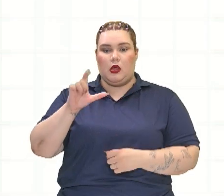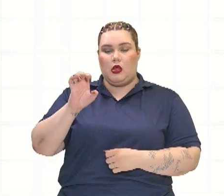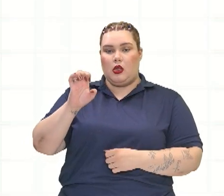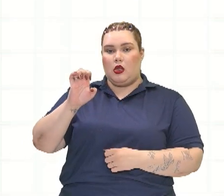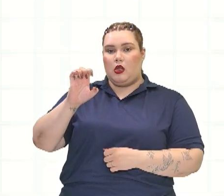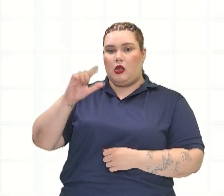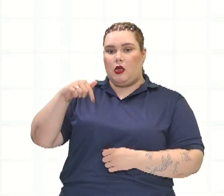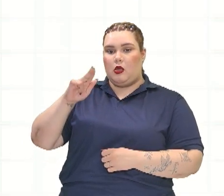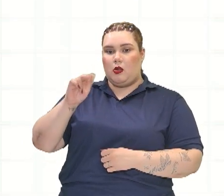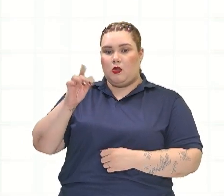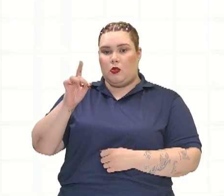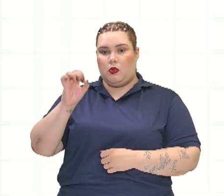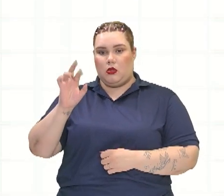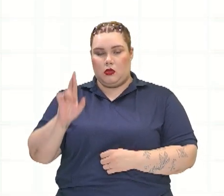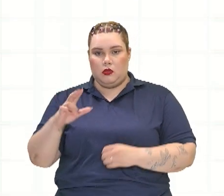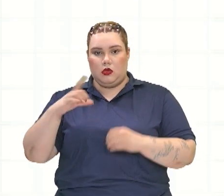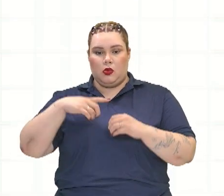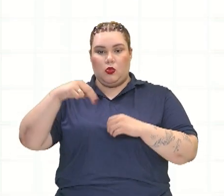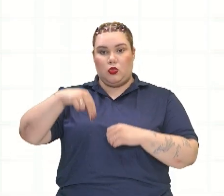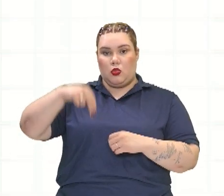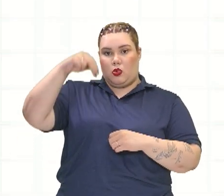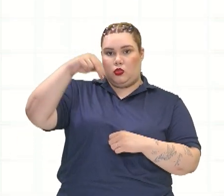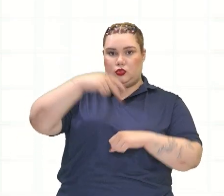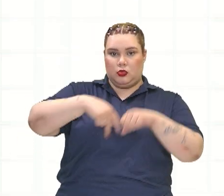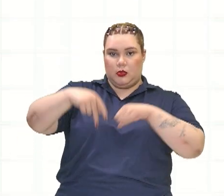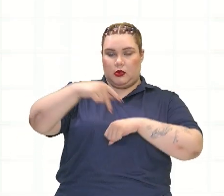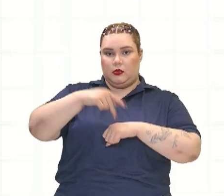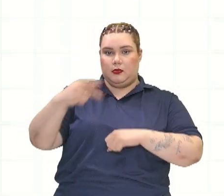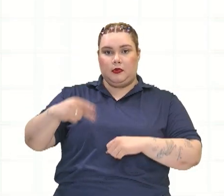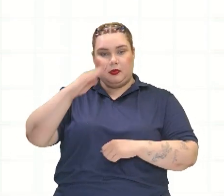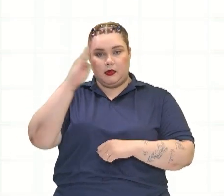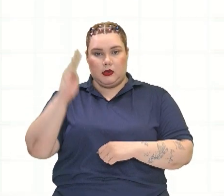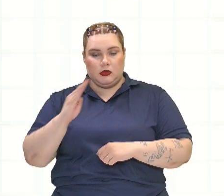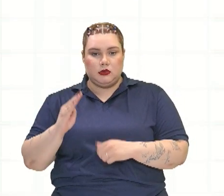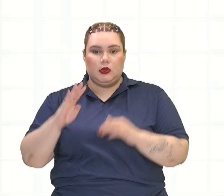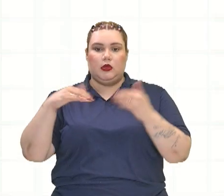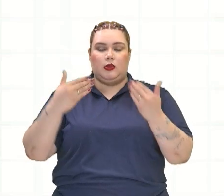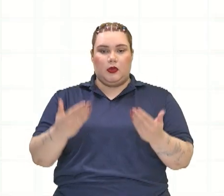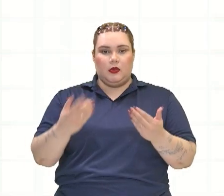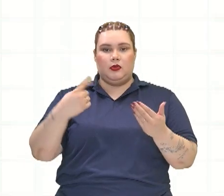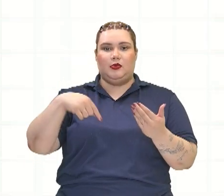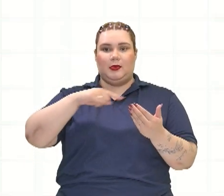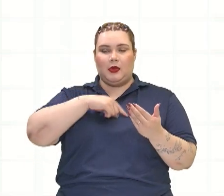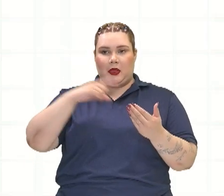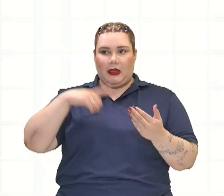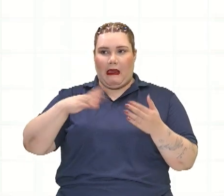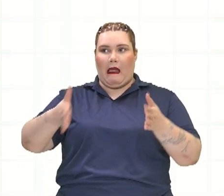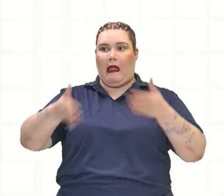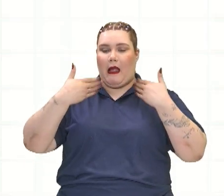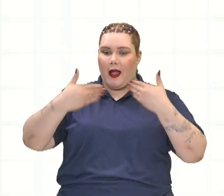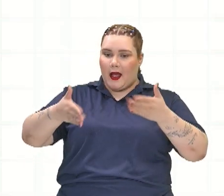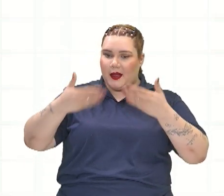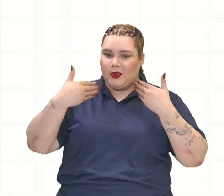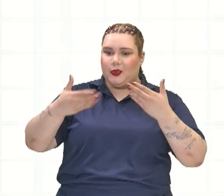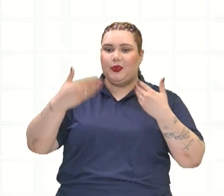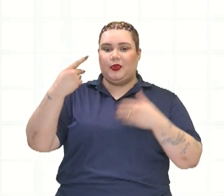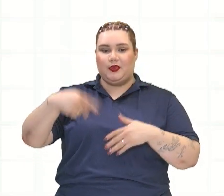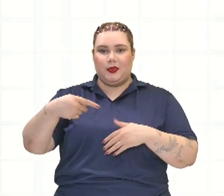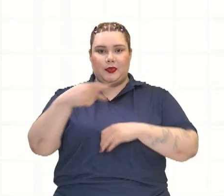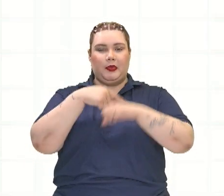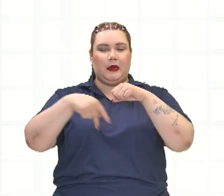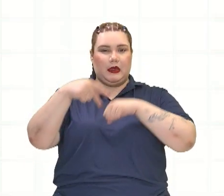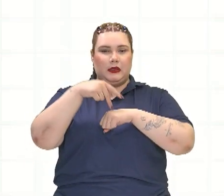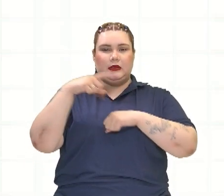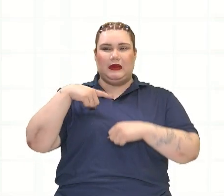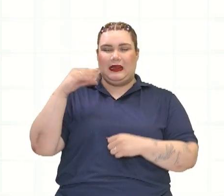a região norte do nosso país. Então nós sentimos muito esse calor no nosso país, certo?